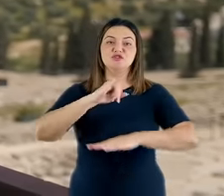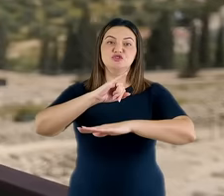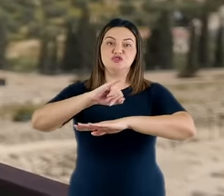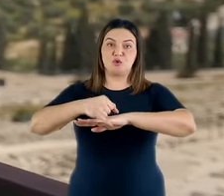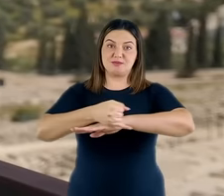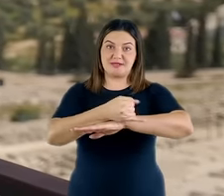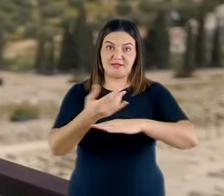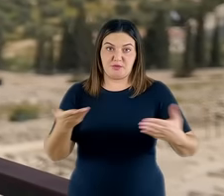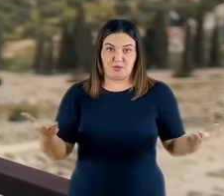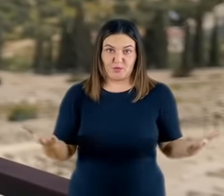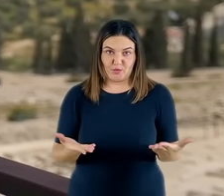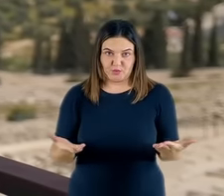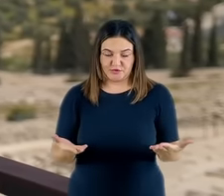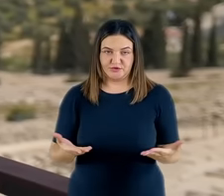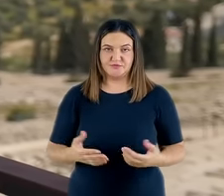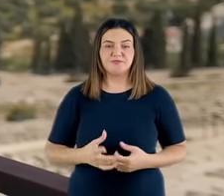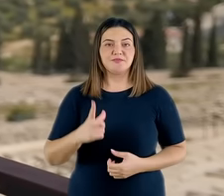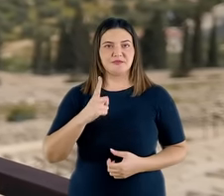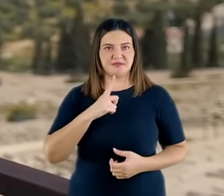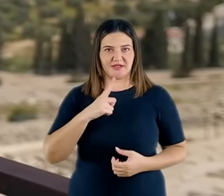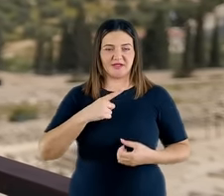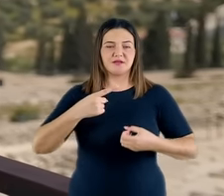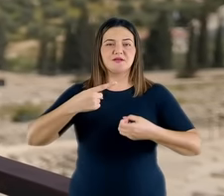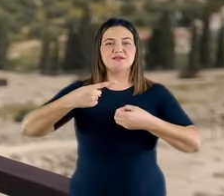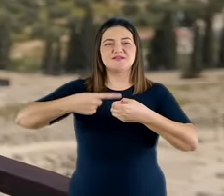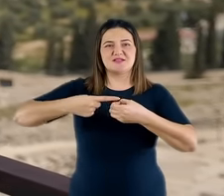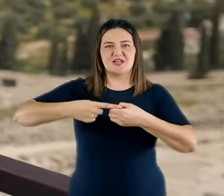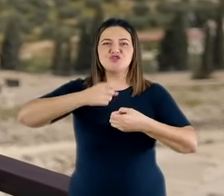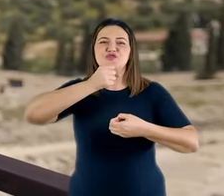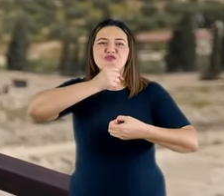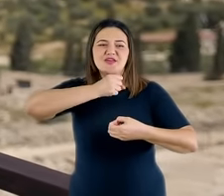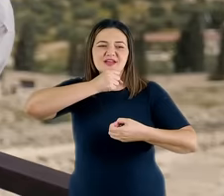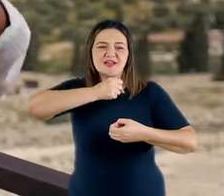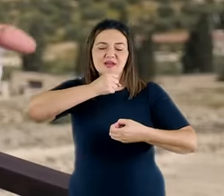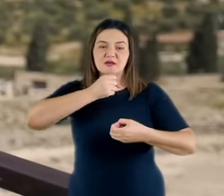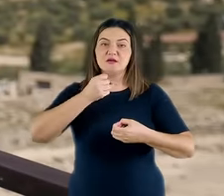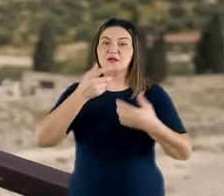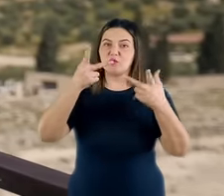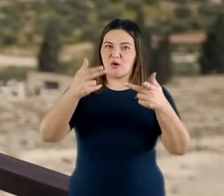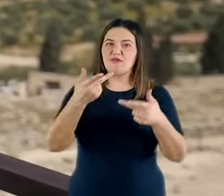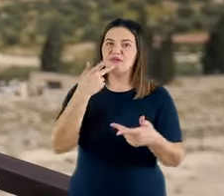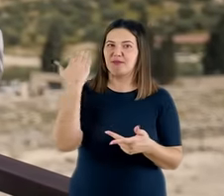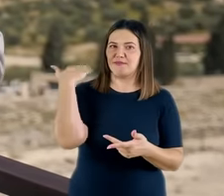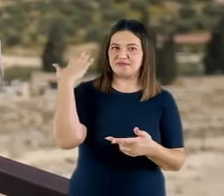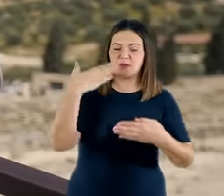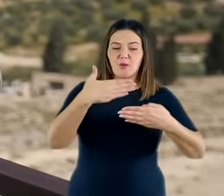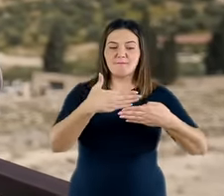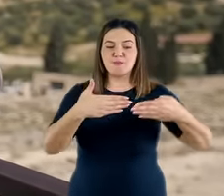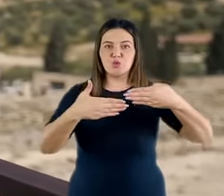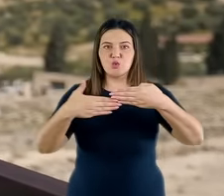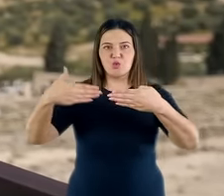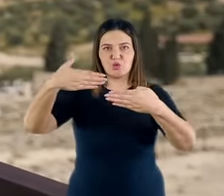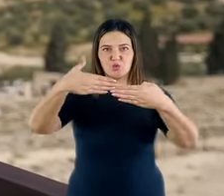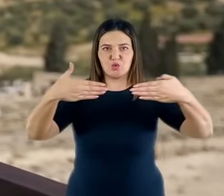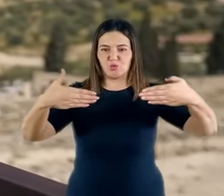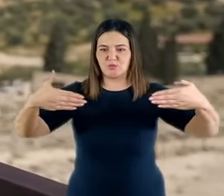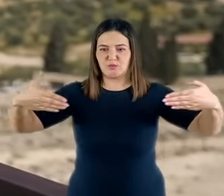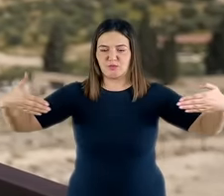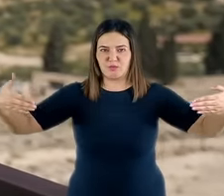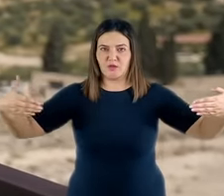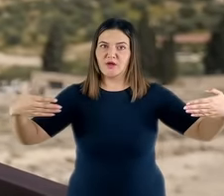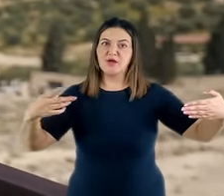Jerusalém de hoje. Você tem então a cidade velha de Jerusalém, que, como eu falei no programa anterior, os muros não